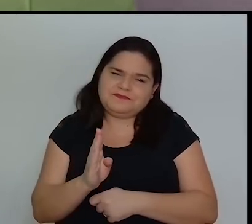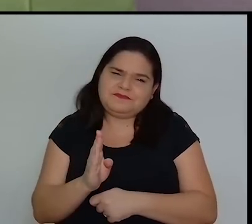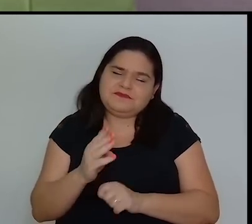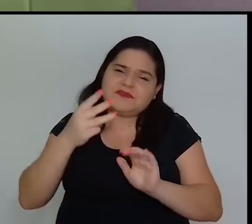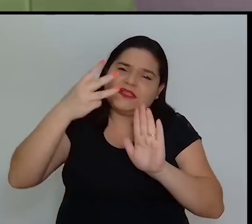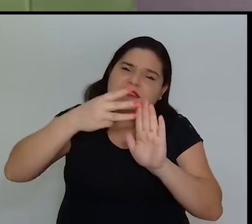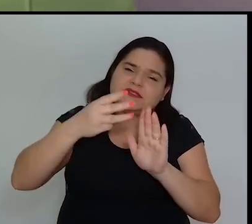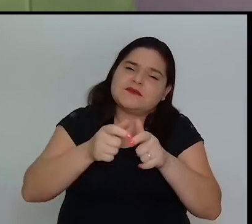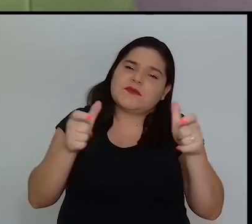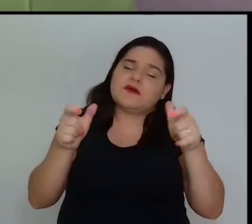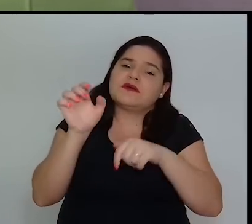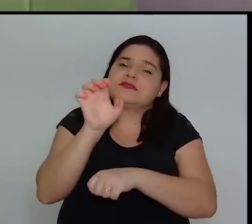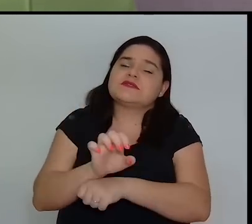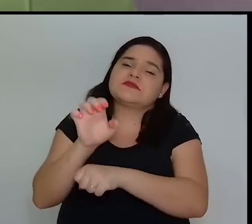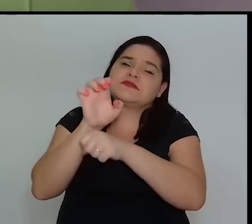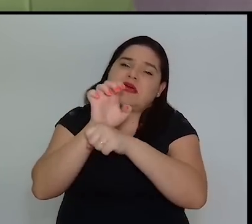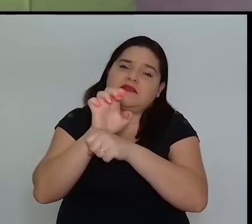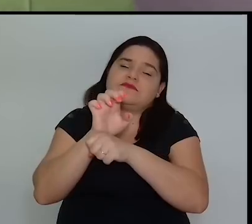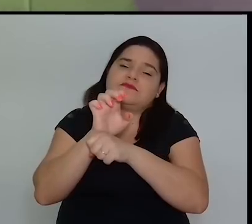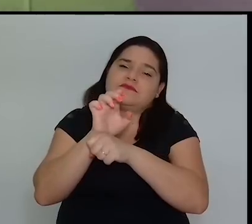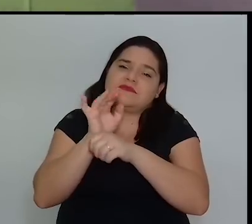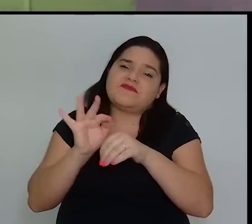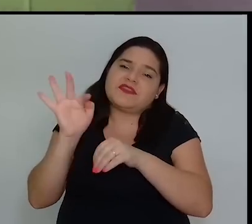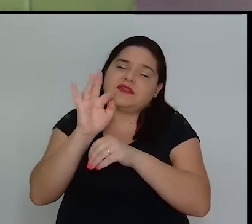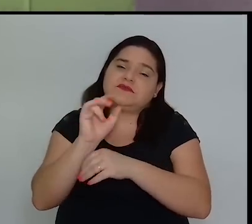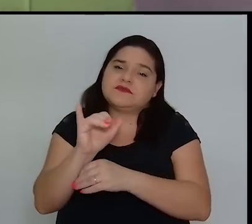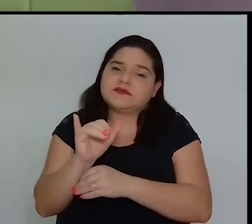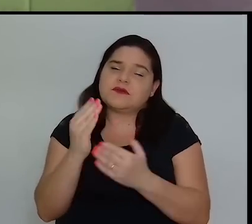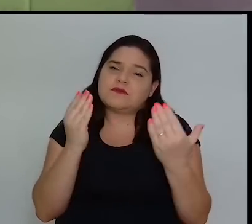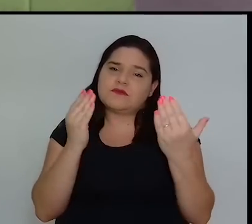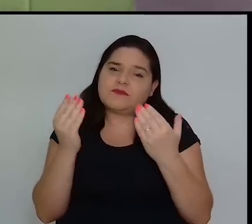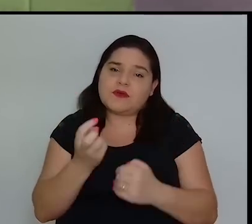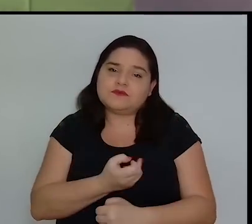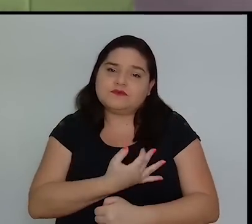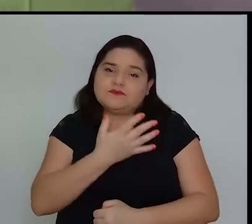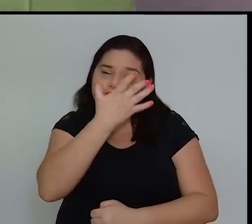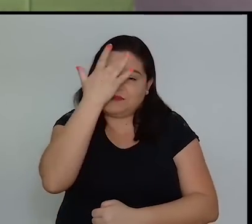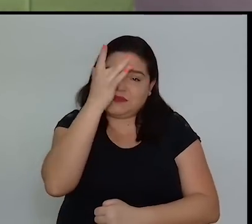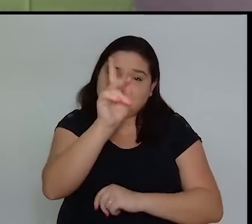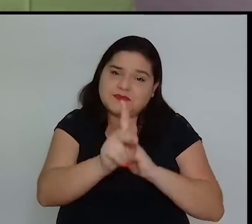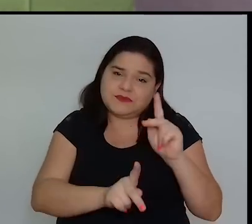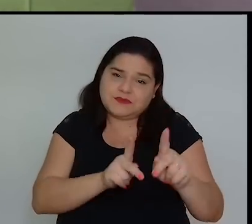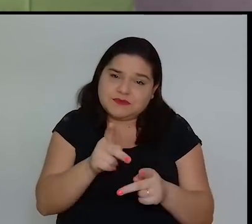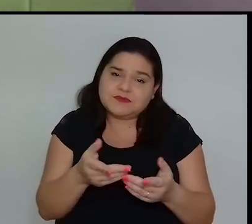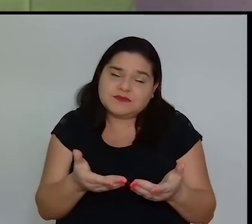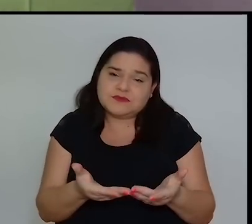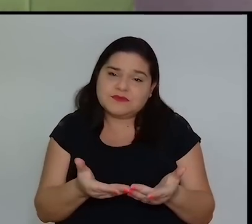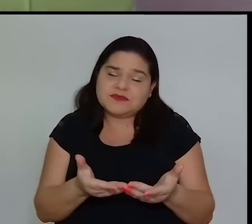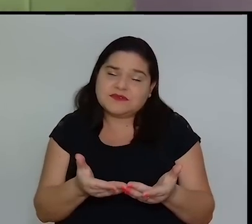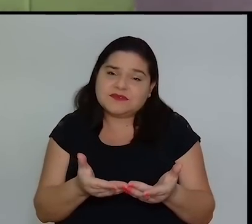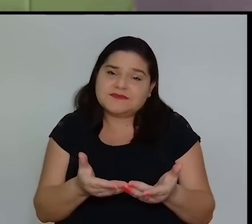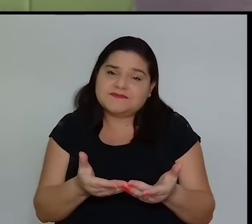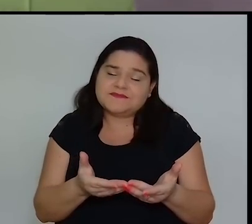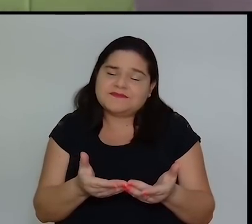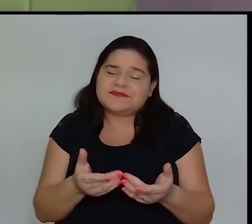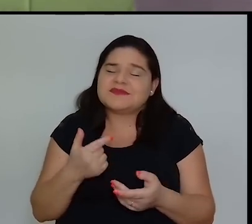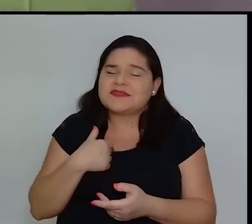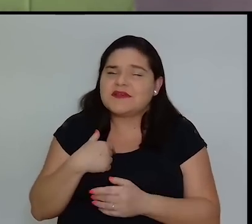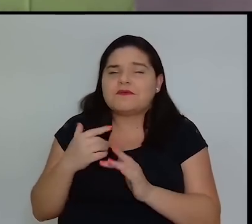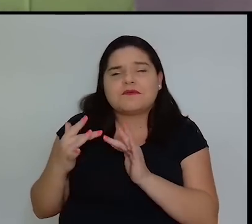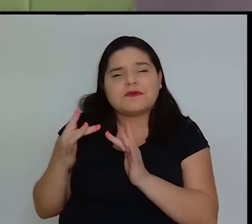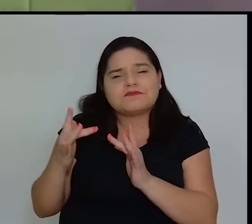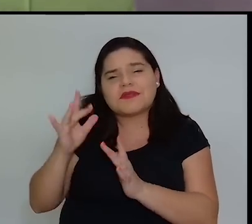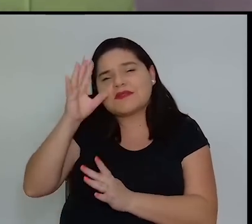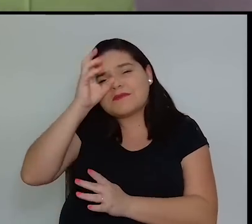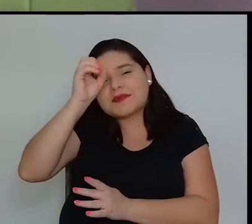maior estado da federação em número de pessoas e aprendendo com Celsius durante esses anos